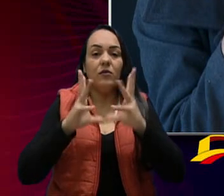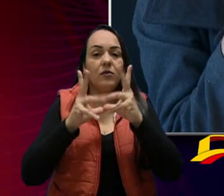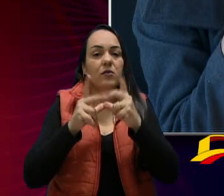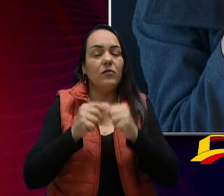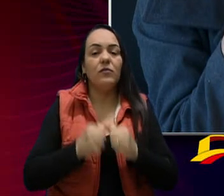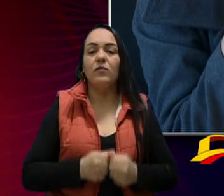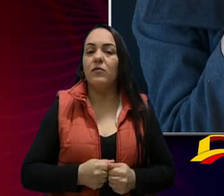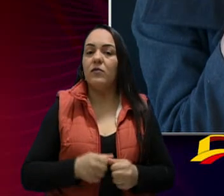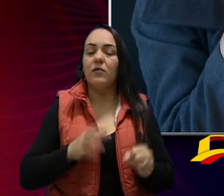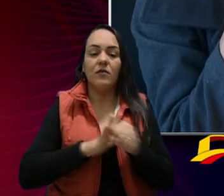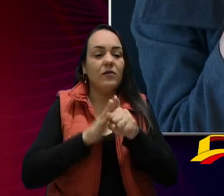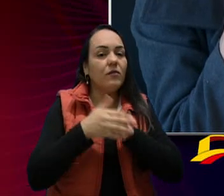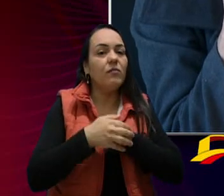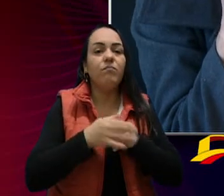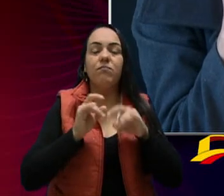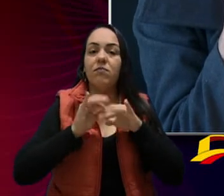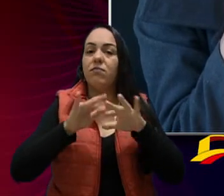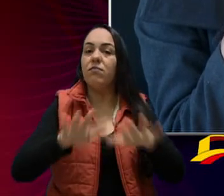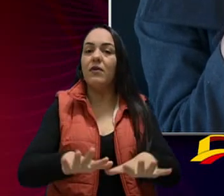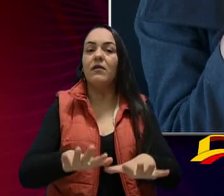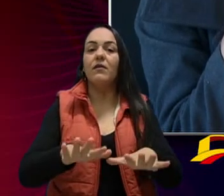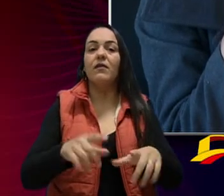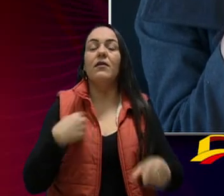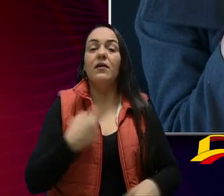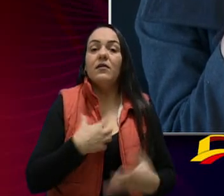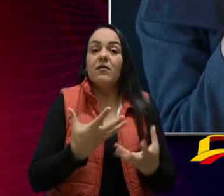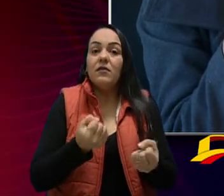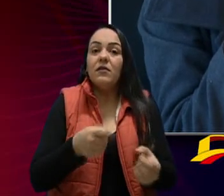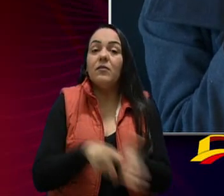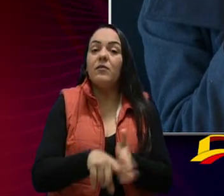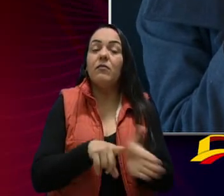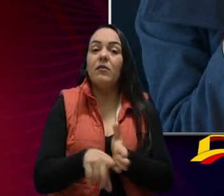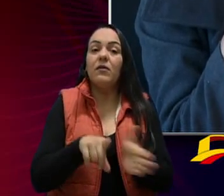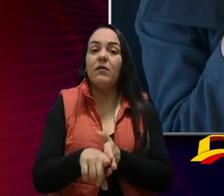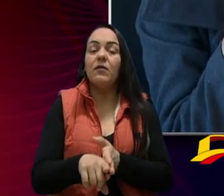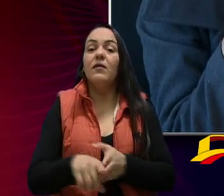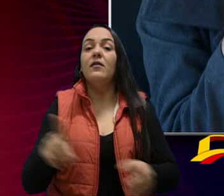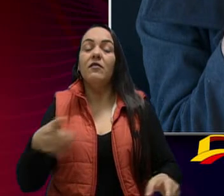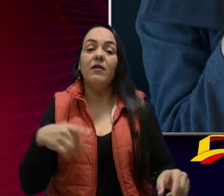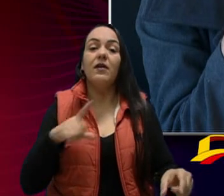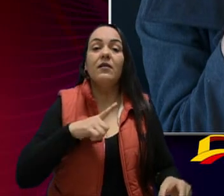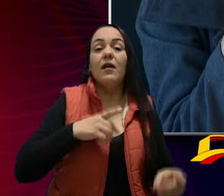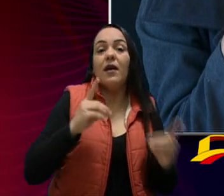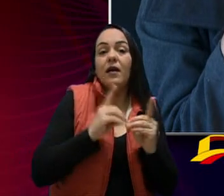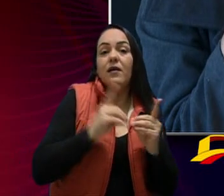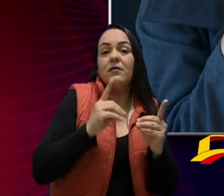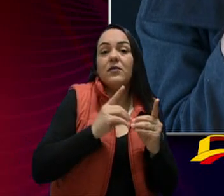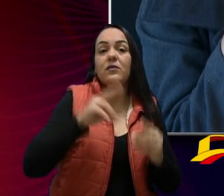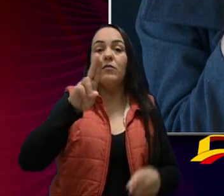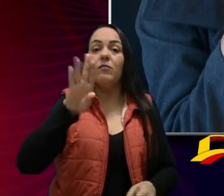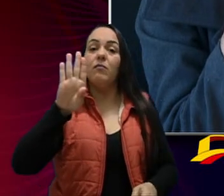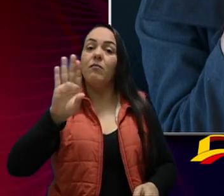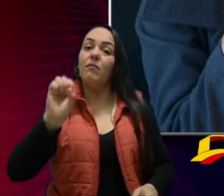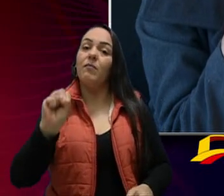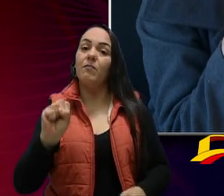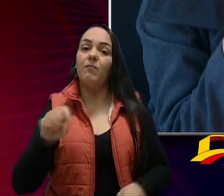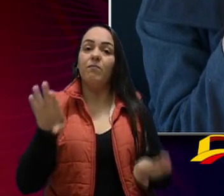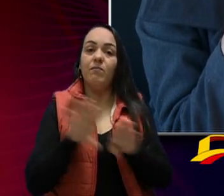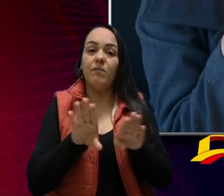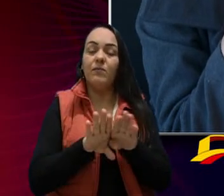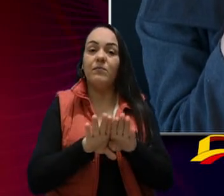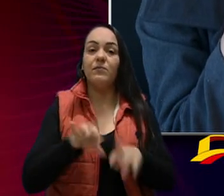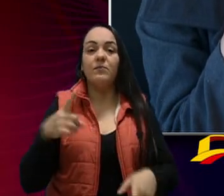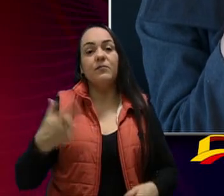todas são referentes vereador não né e prestar atendimento na ubs não está aqui no gasto com